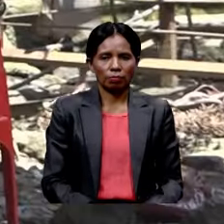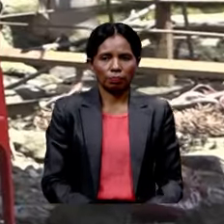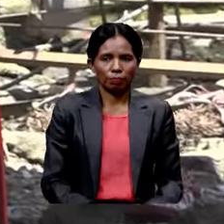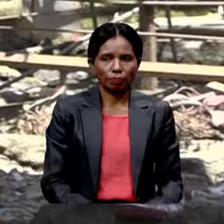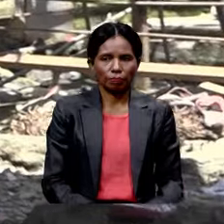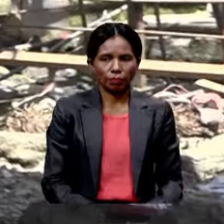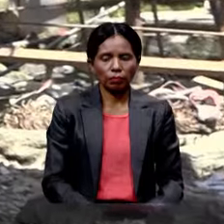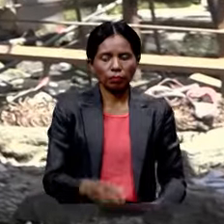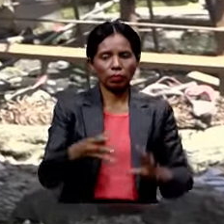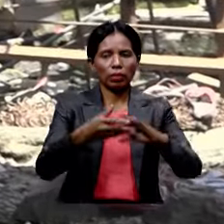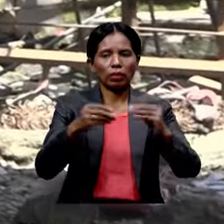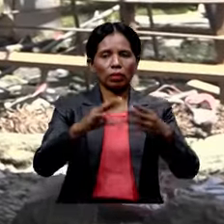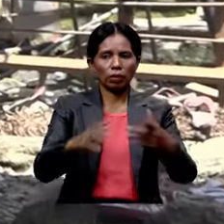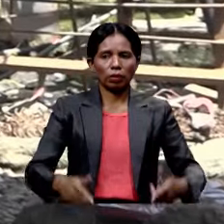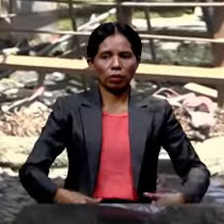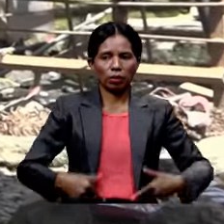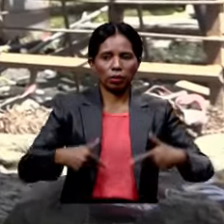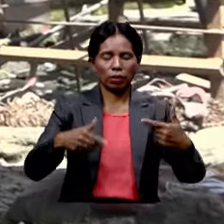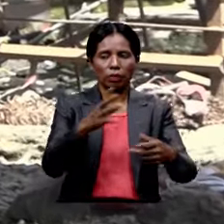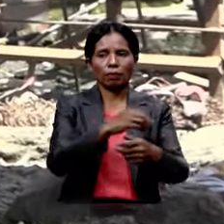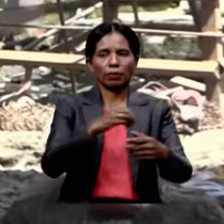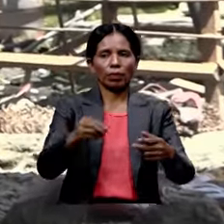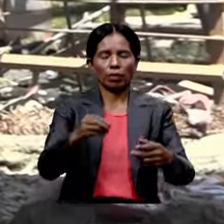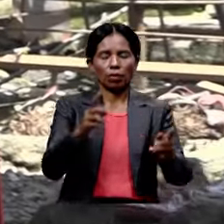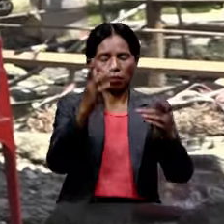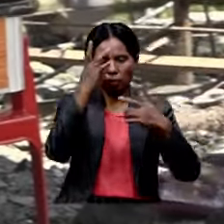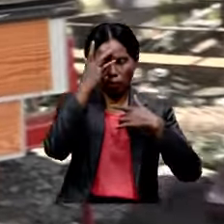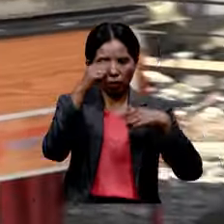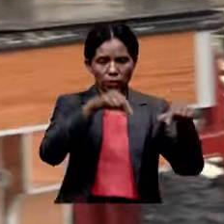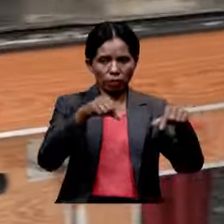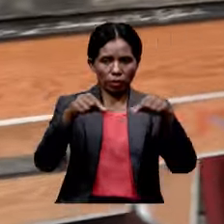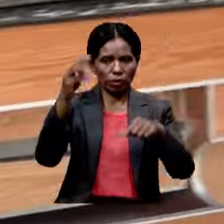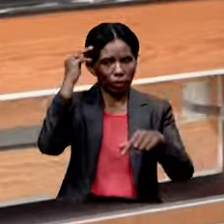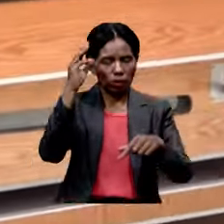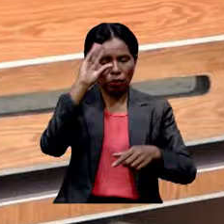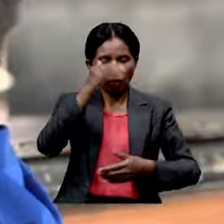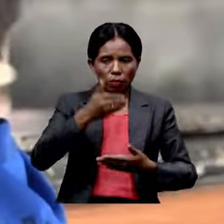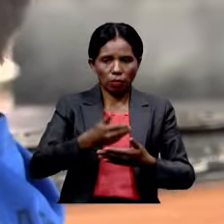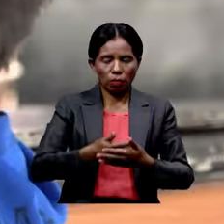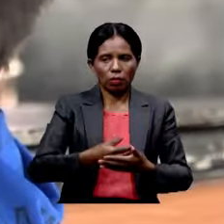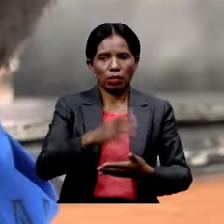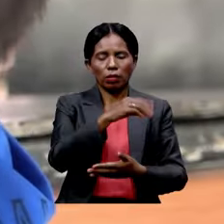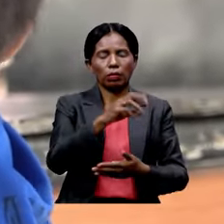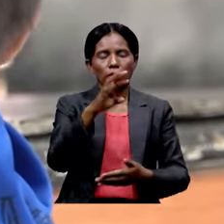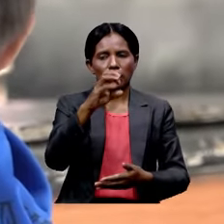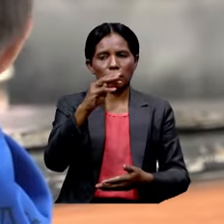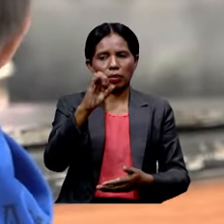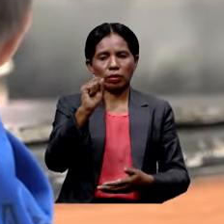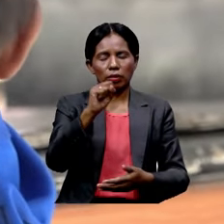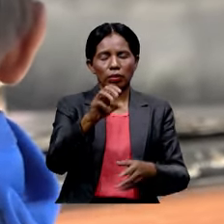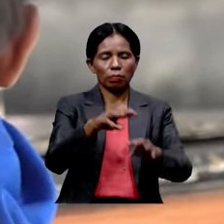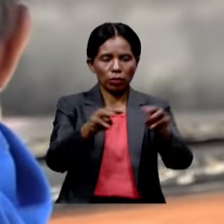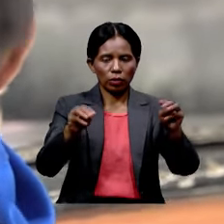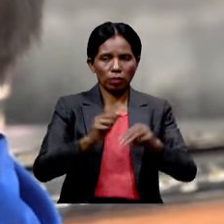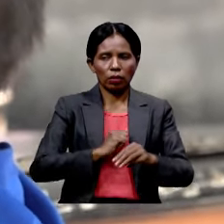Rafaim acompanha a história Mores, Rússi e na Florinda, com condição de deficiência mental, Ronia Oan Mane de Ogracio, Rússi Remissio, município